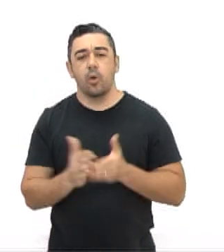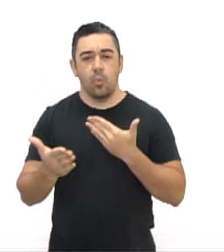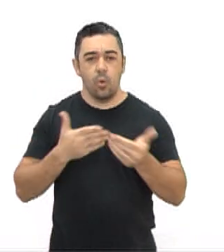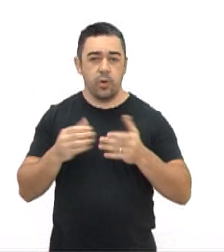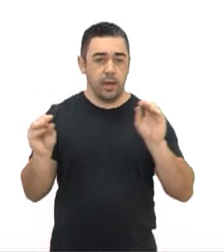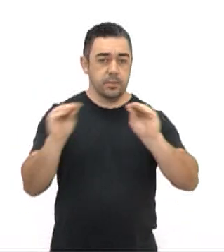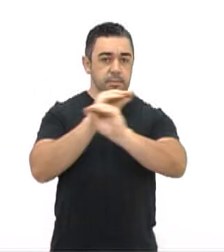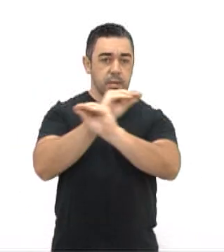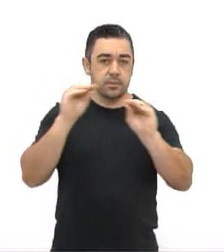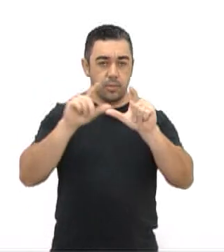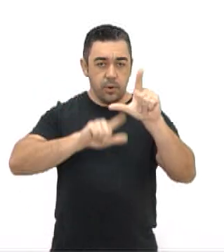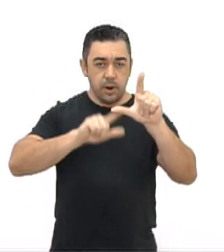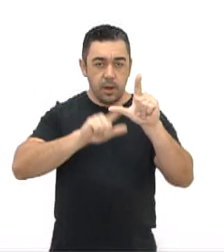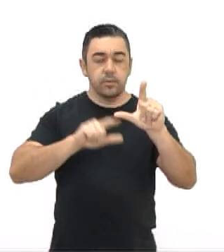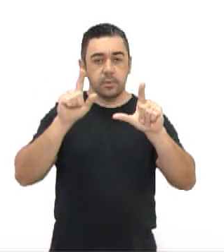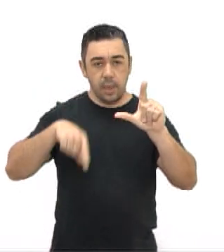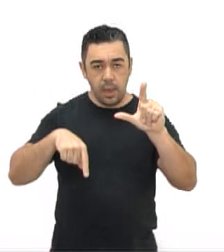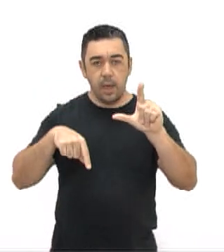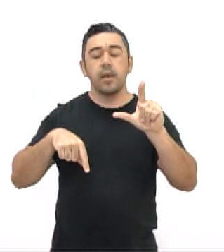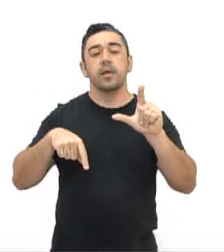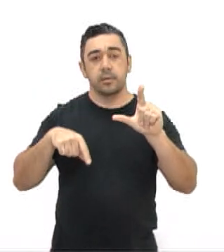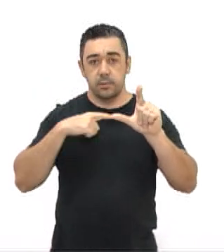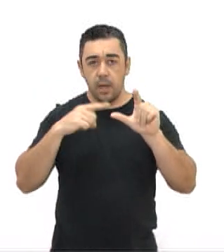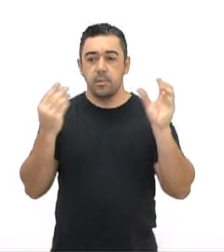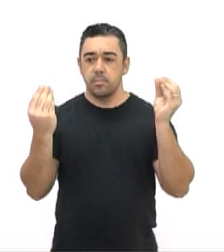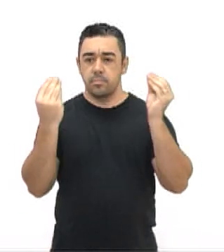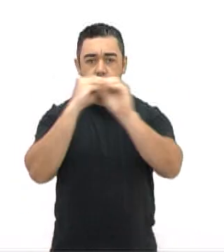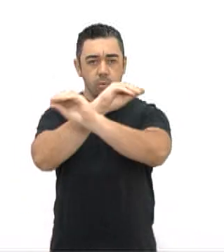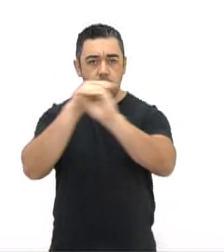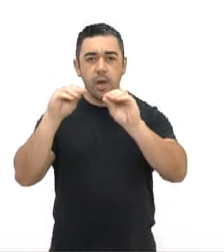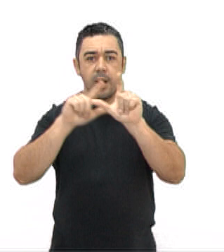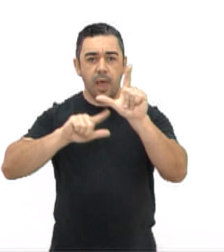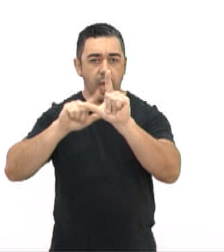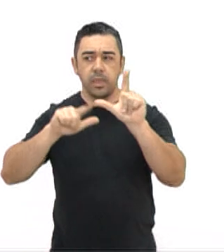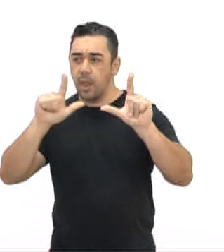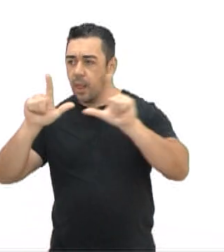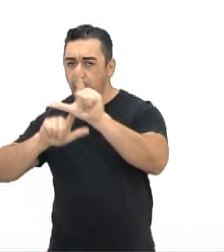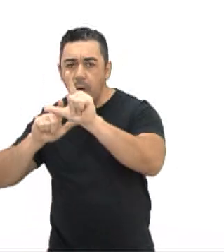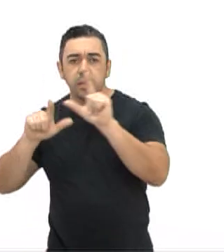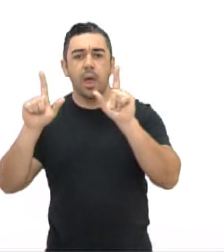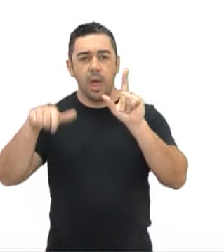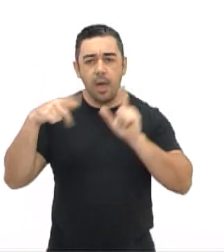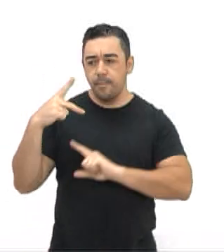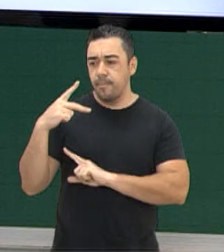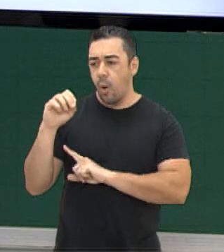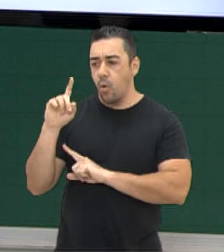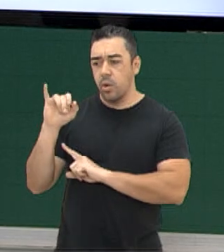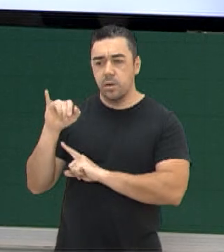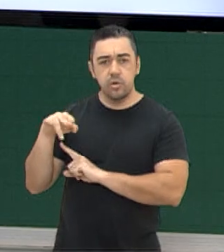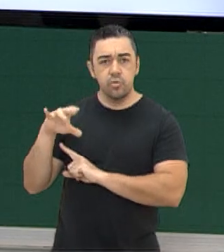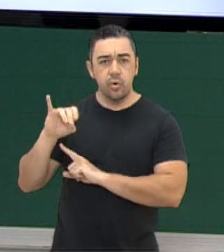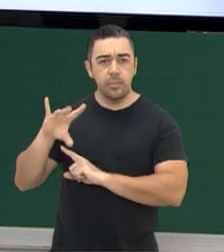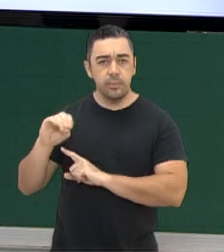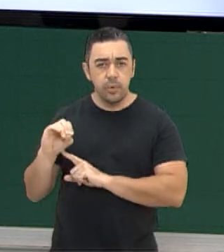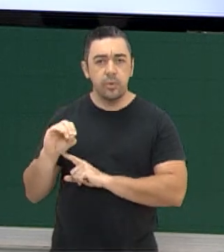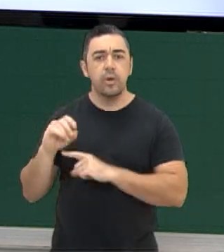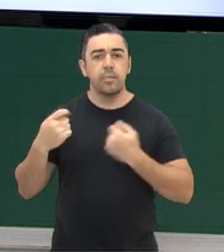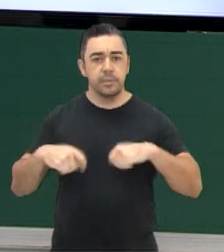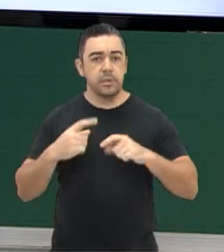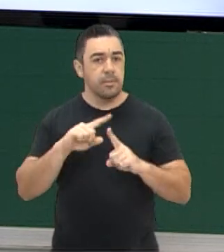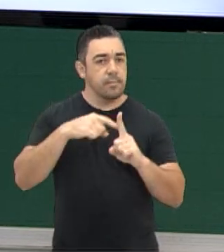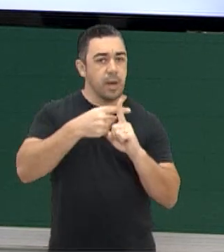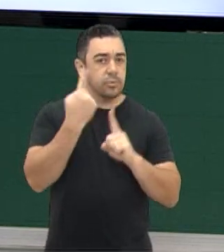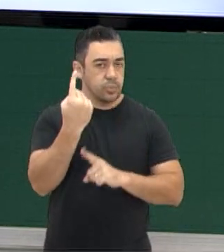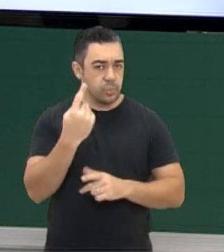de monômios denomina-se polinômio, ok? Então, para ter um polinômio, eu preciso ter mais de um